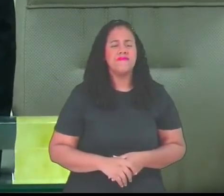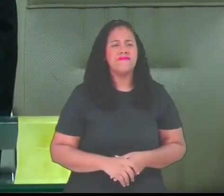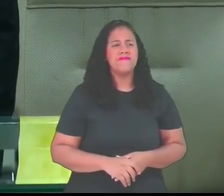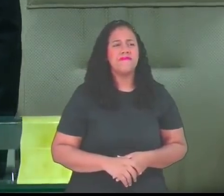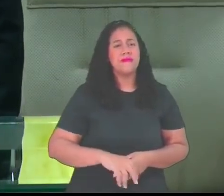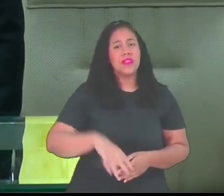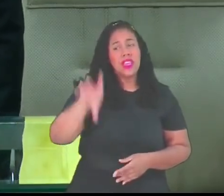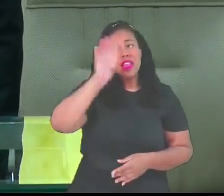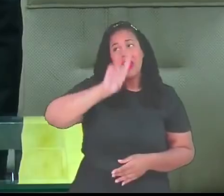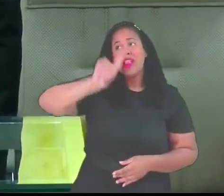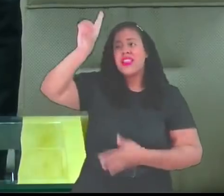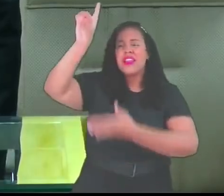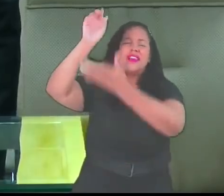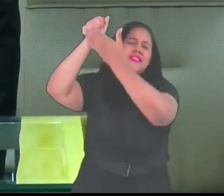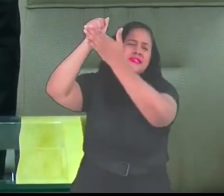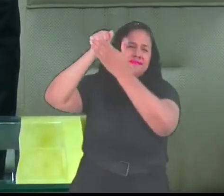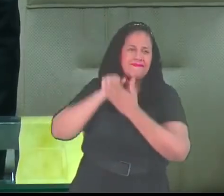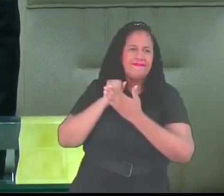Deus ajudará.